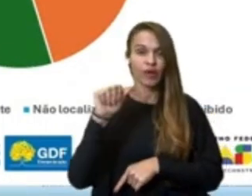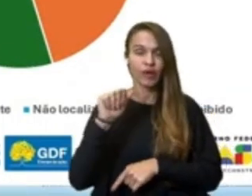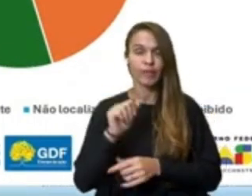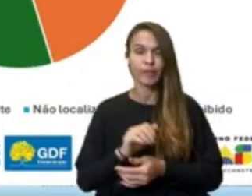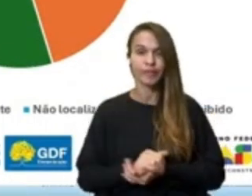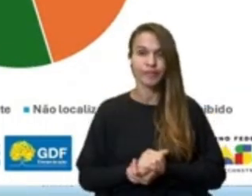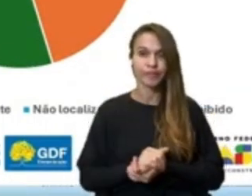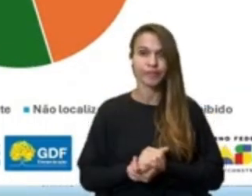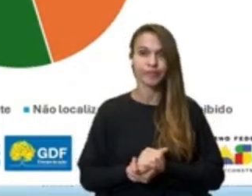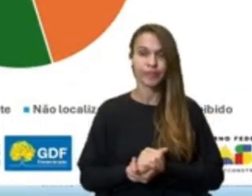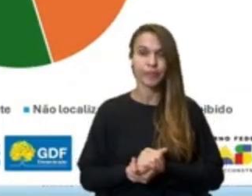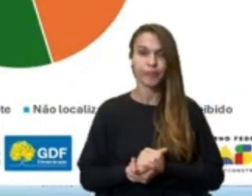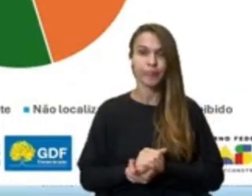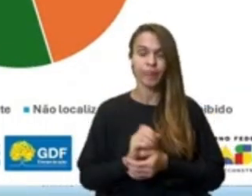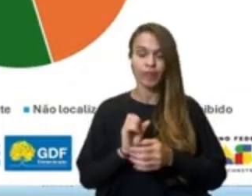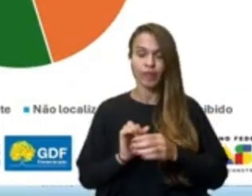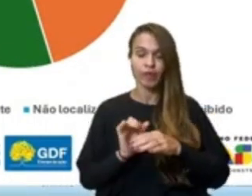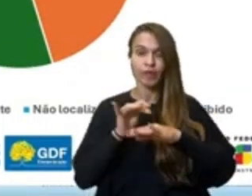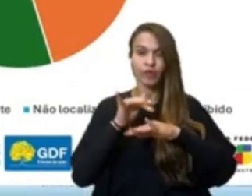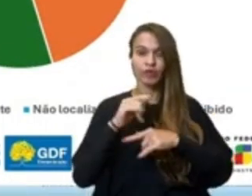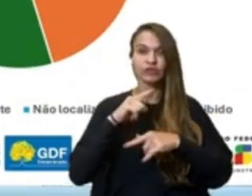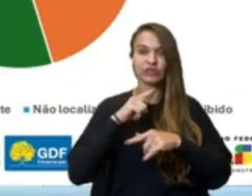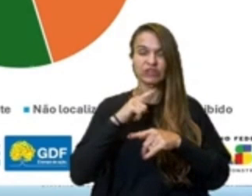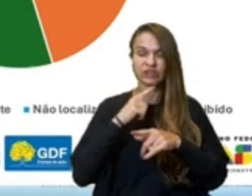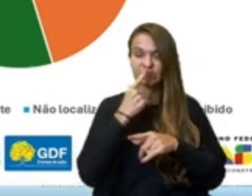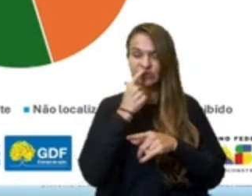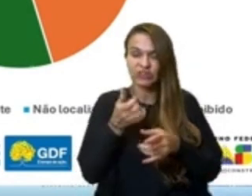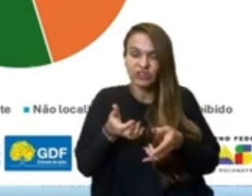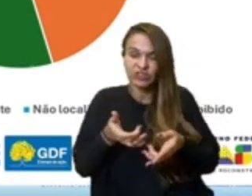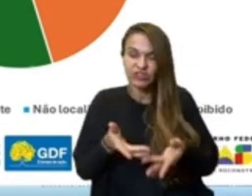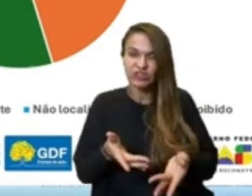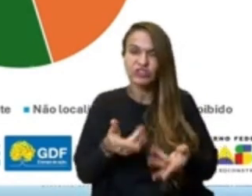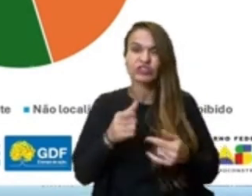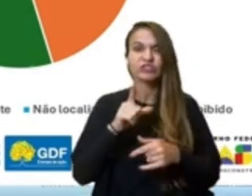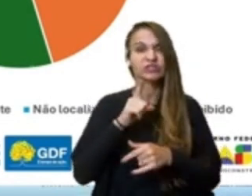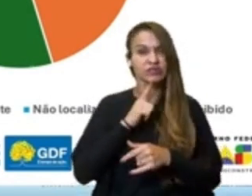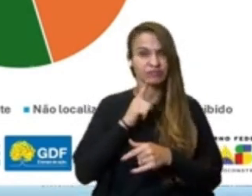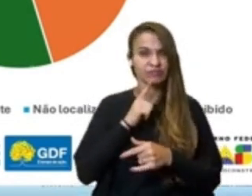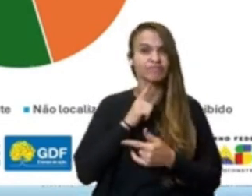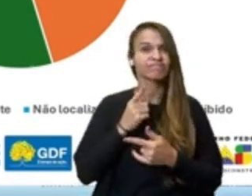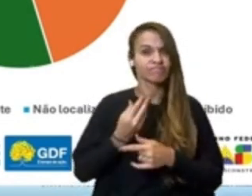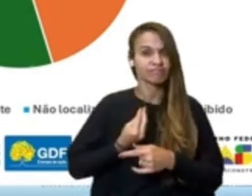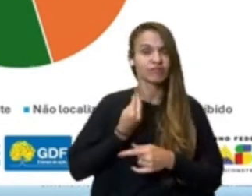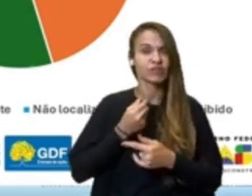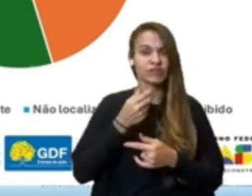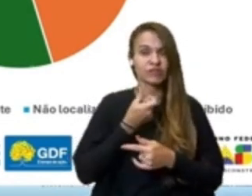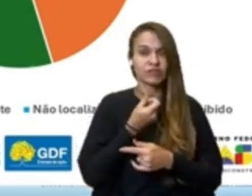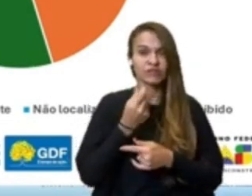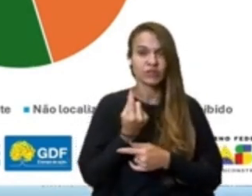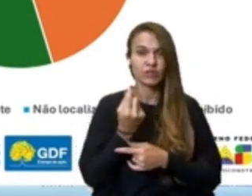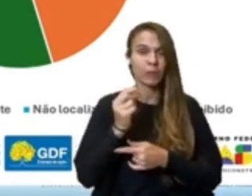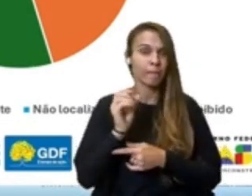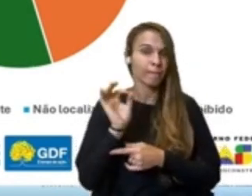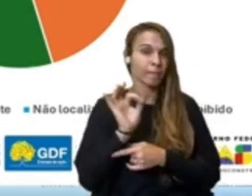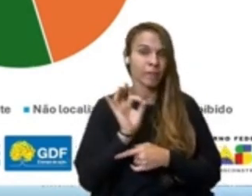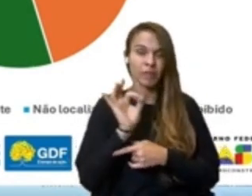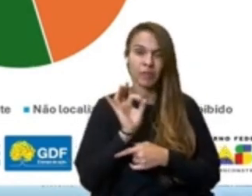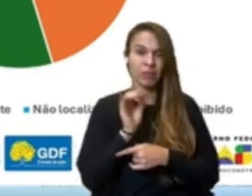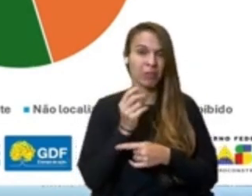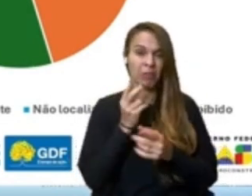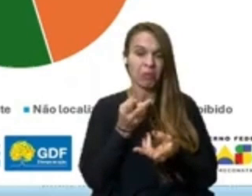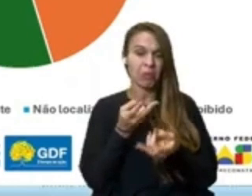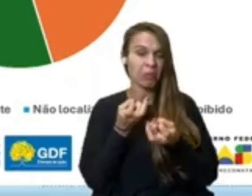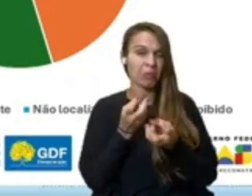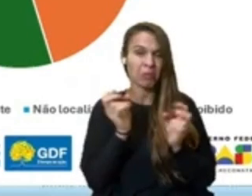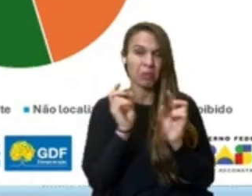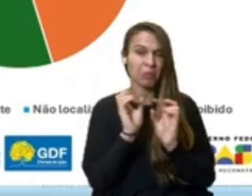Situação da nascente quanto à presença de lixo, também o índice bom, olha, 61% não observamos nenhum tipo de